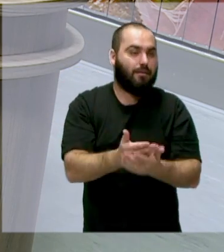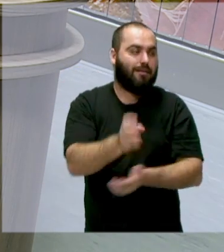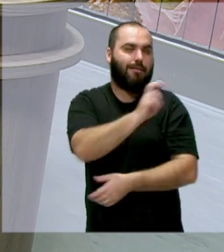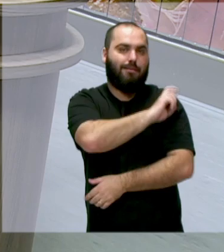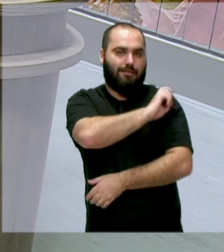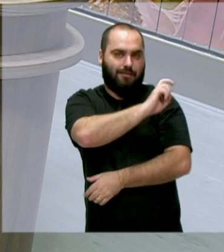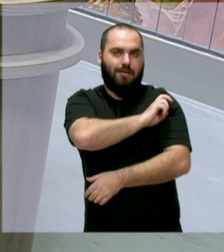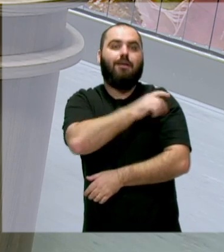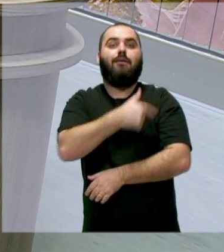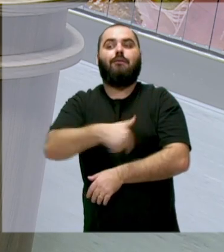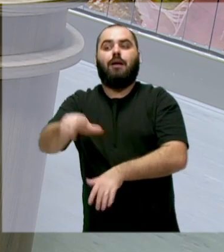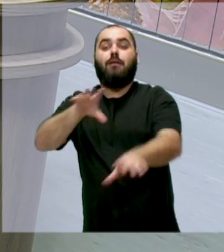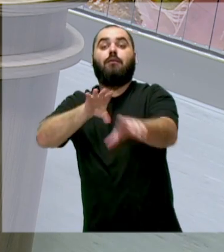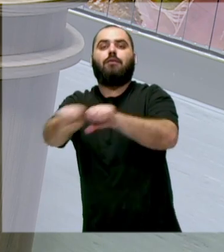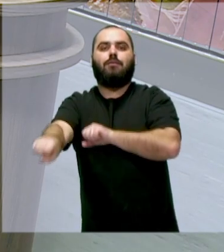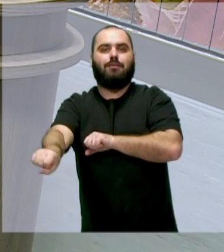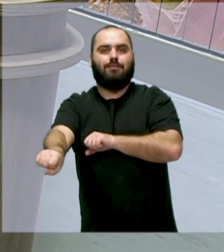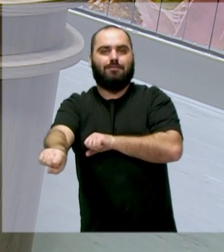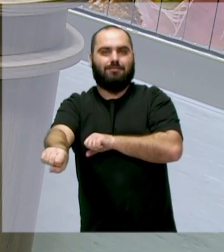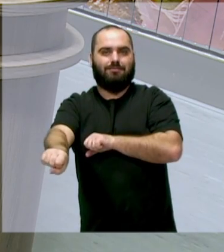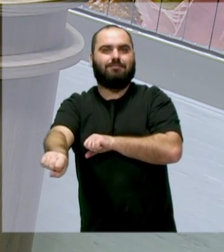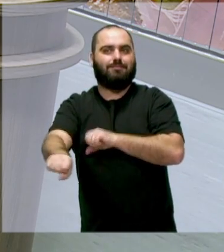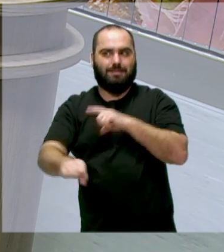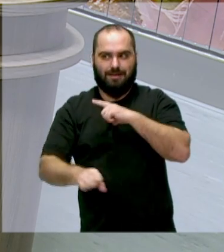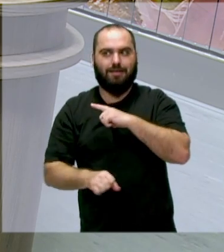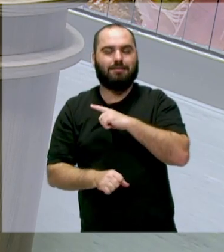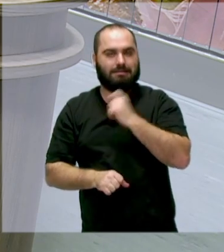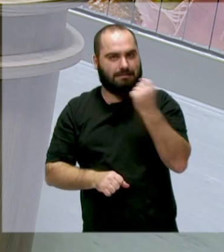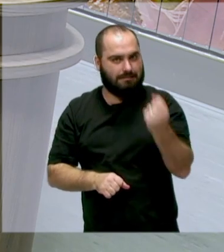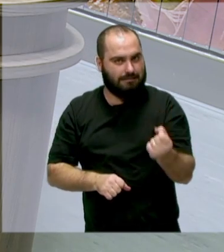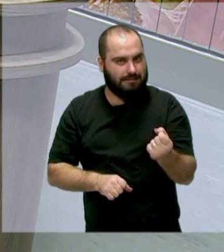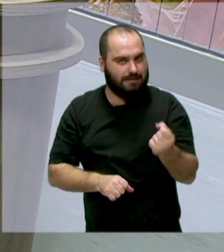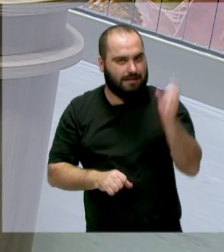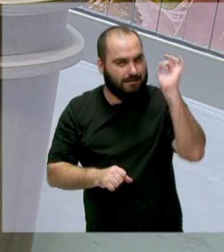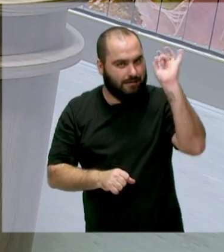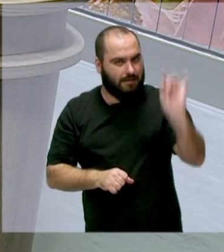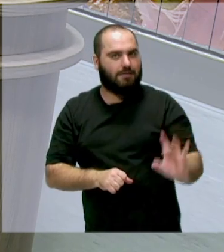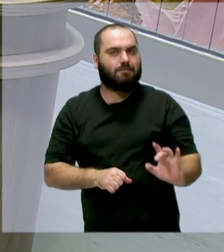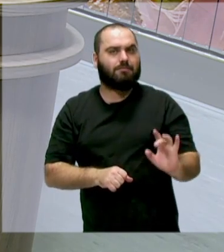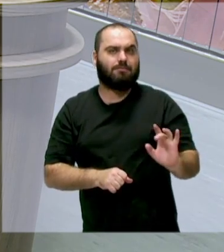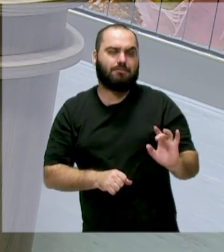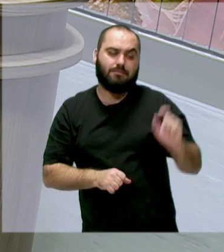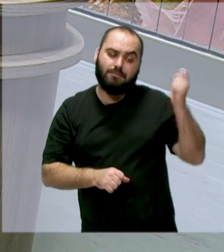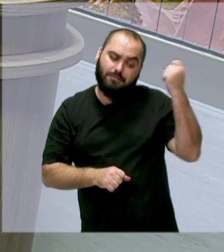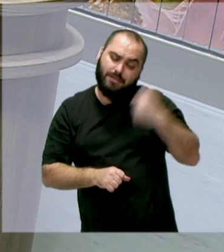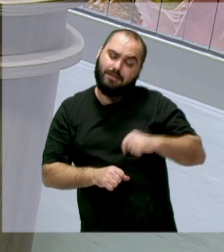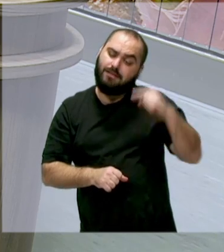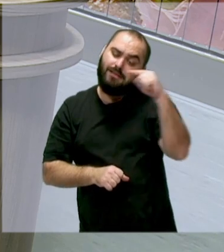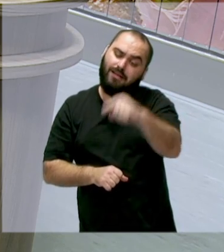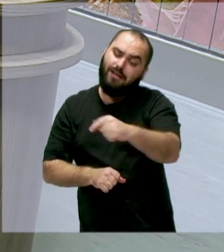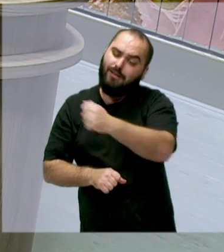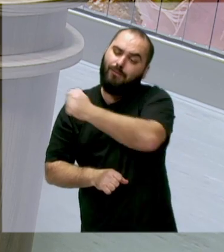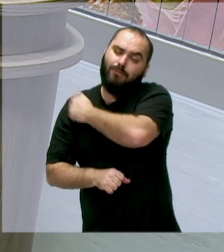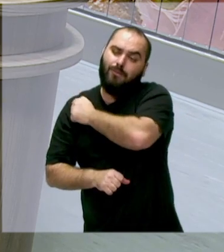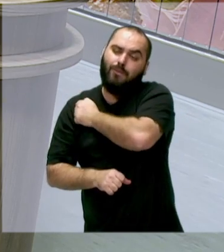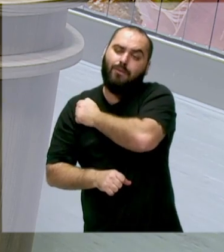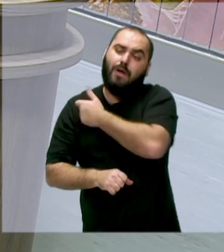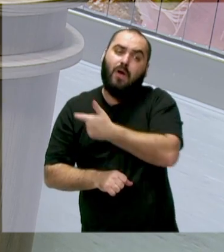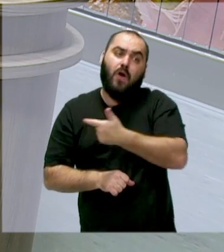receber a formatura, tem toda uma situação. A gente entende que tem que ser com eles, não tem outra